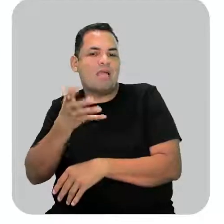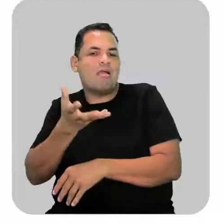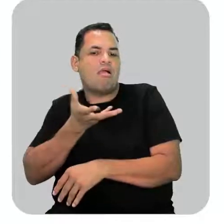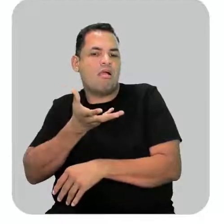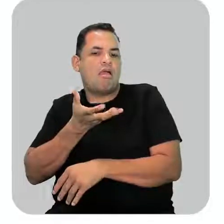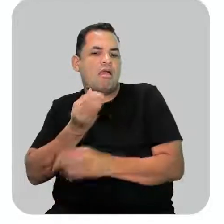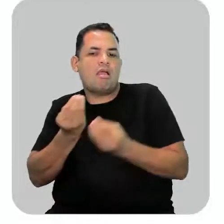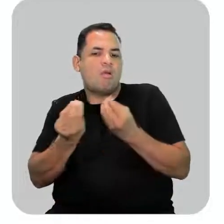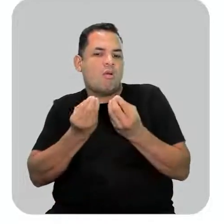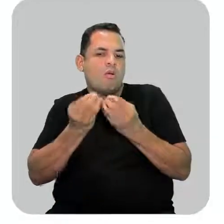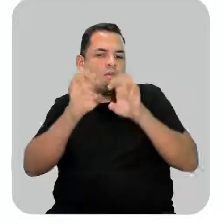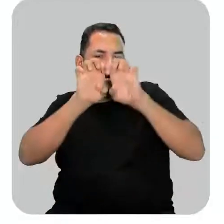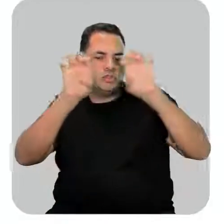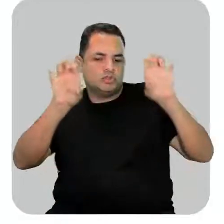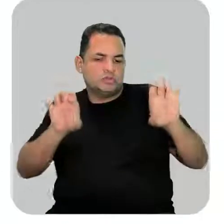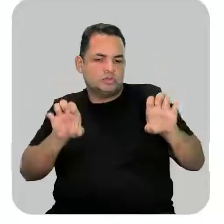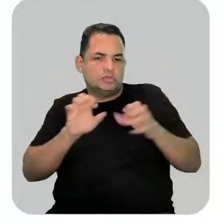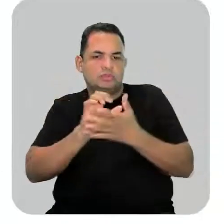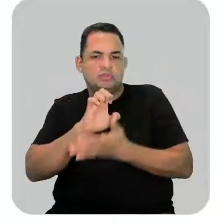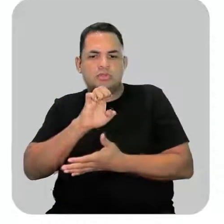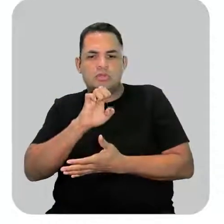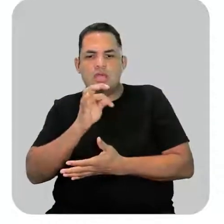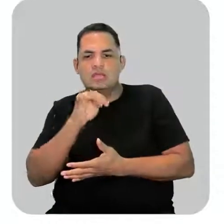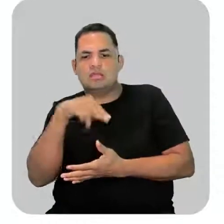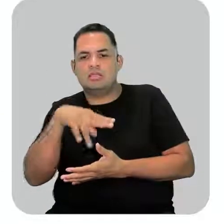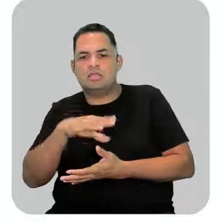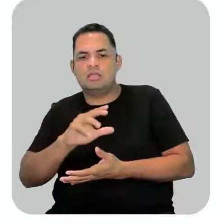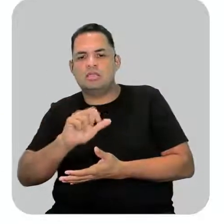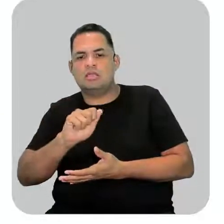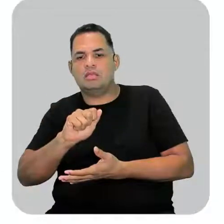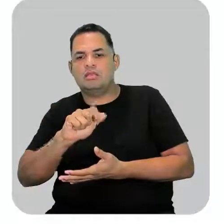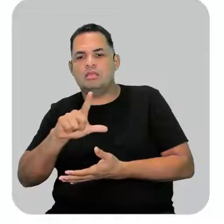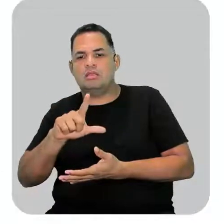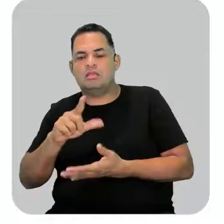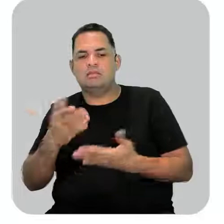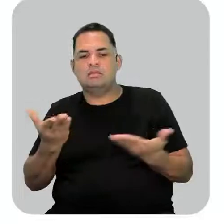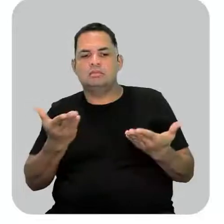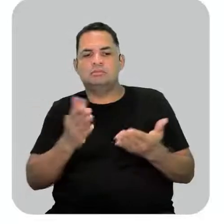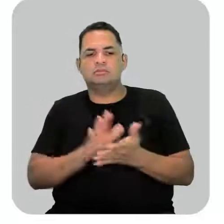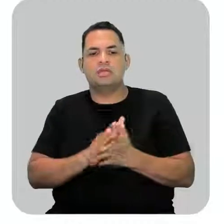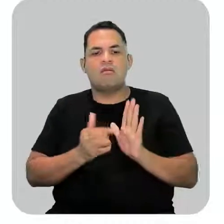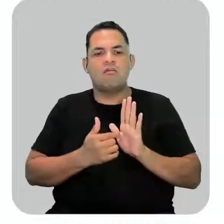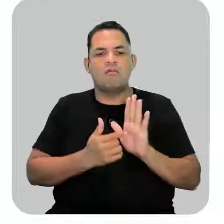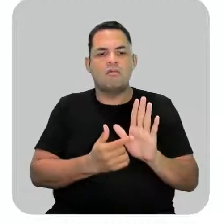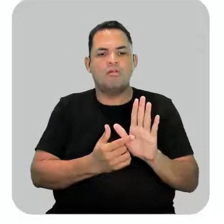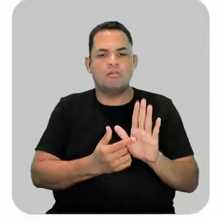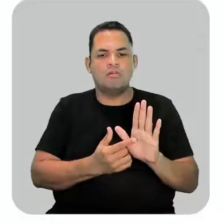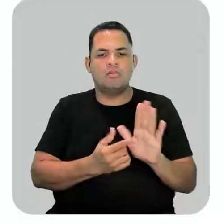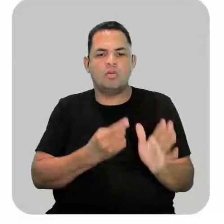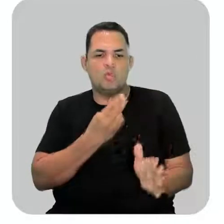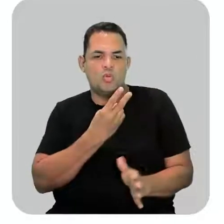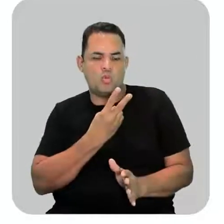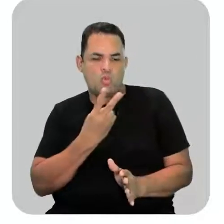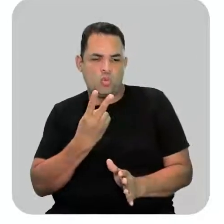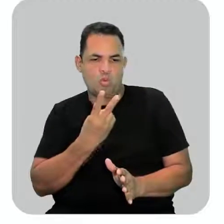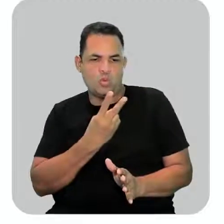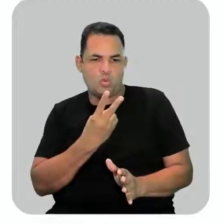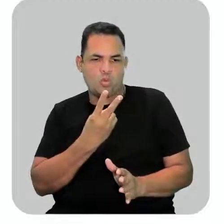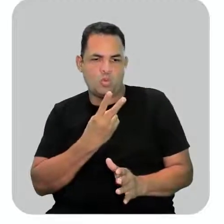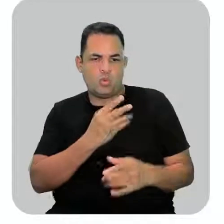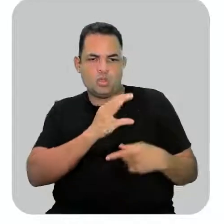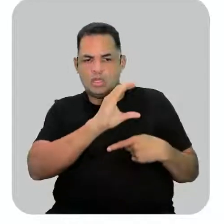fica a estrutura do etanol, eu tenho que lembrar que vai ser uma estrutura que apresenta 2 carbonos, olha